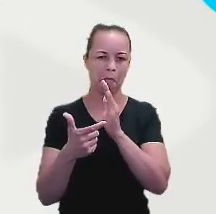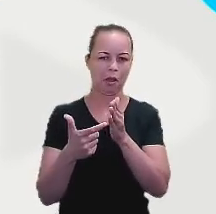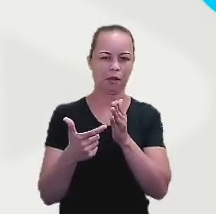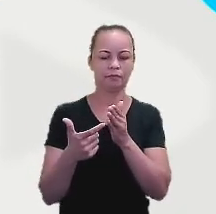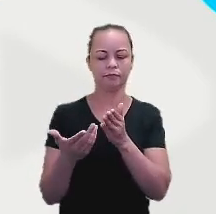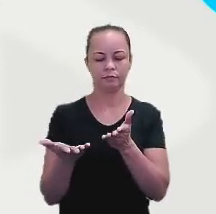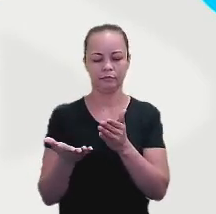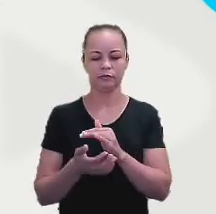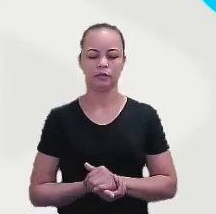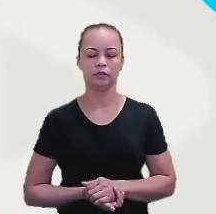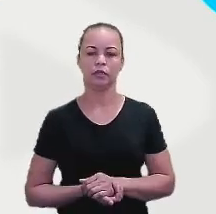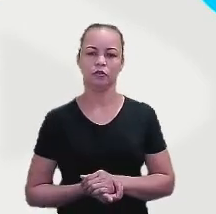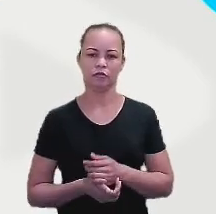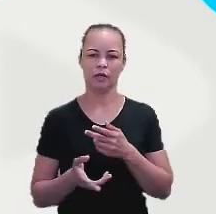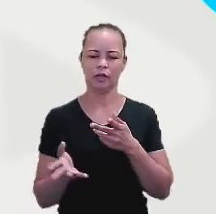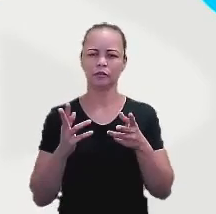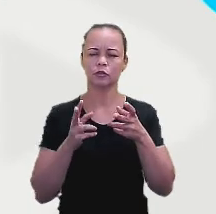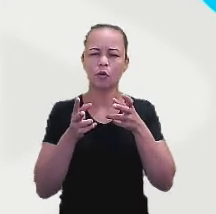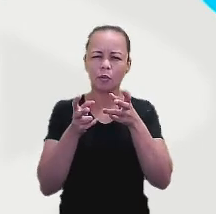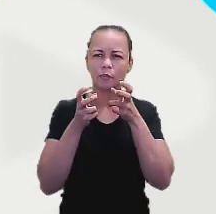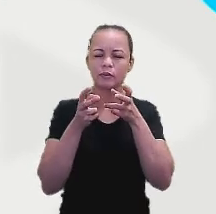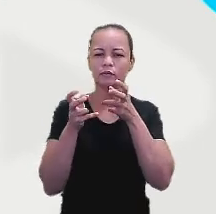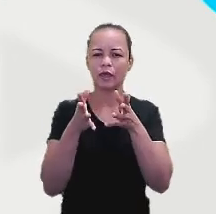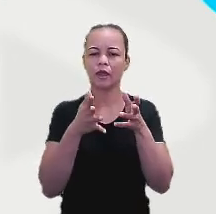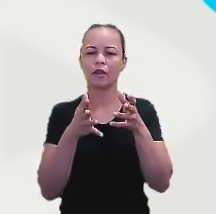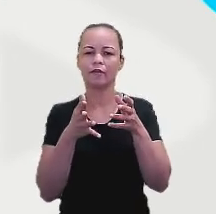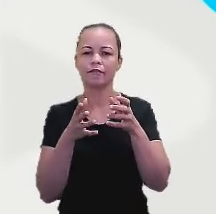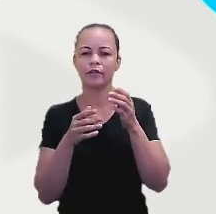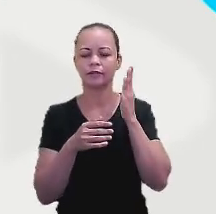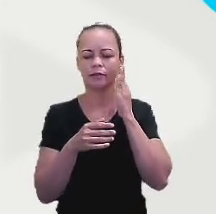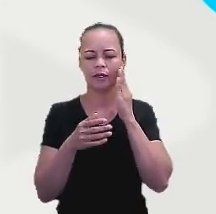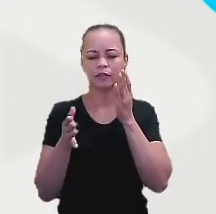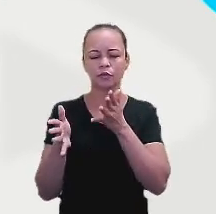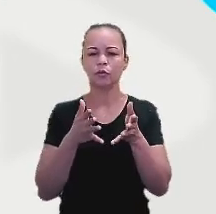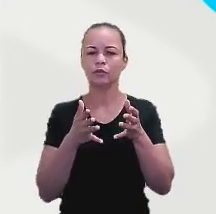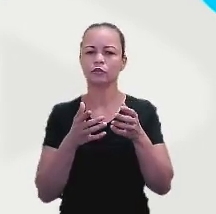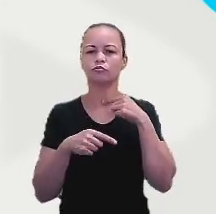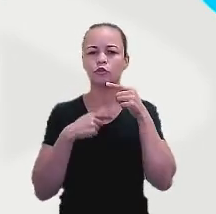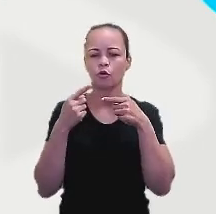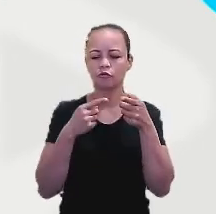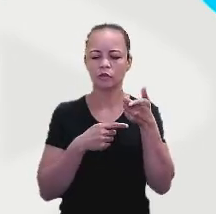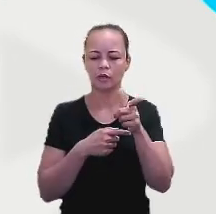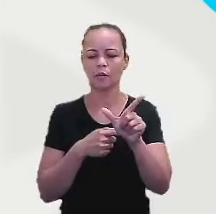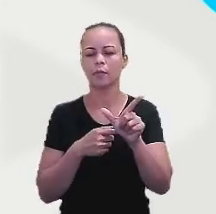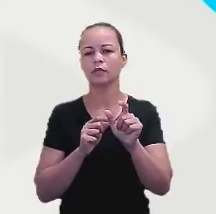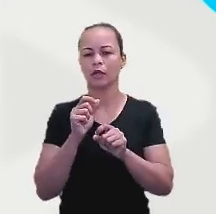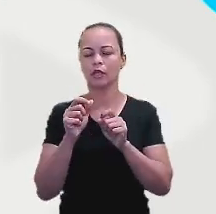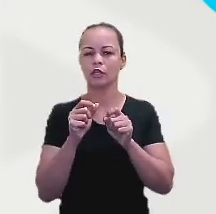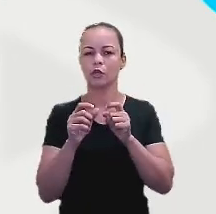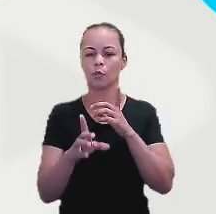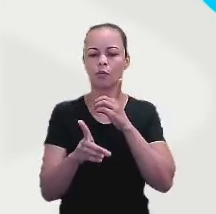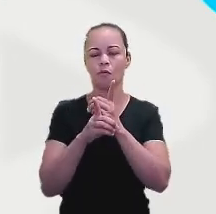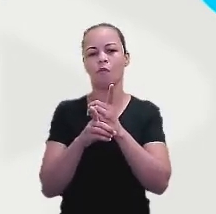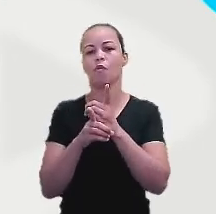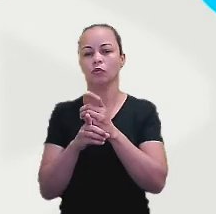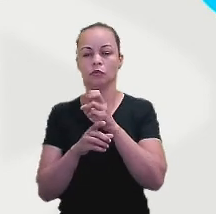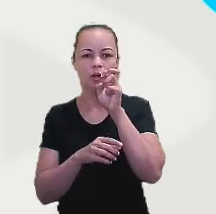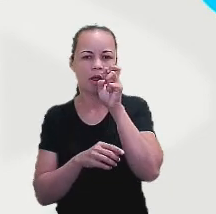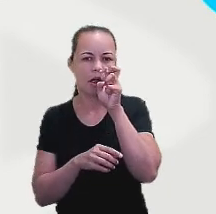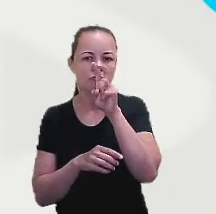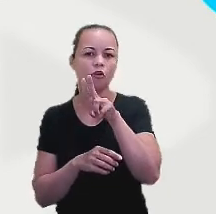Separei. Faço a visitinha lá, pronuncio a palavra, se estou com dúvida, repito. E vou encontrar a tônica, no caso aqui, ó,